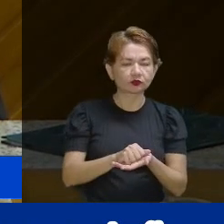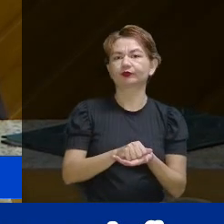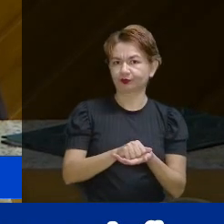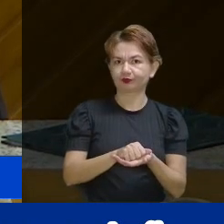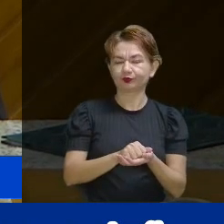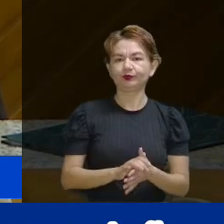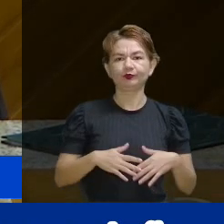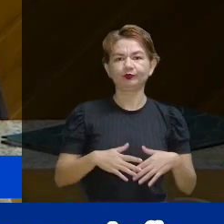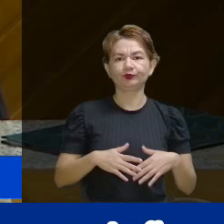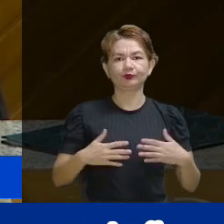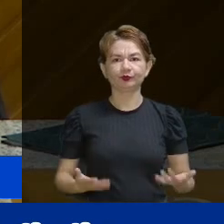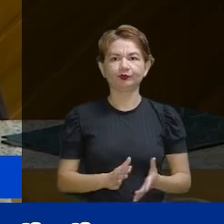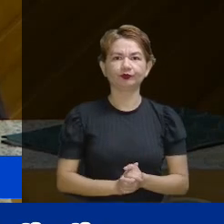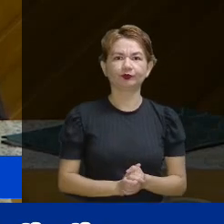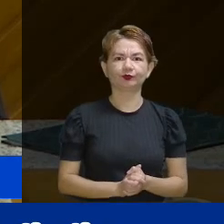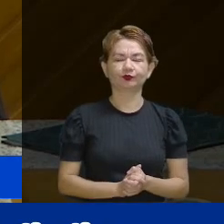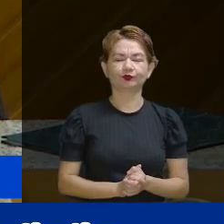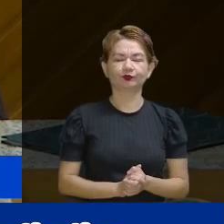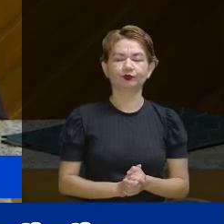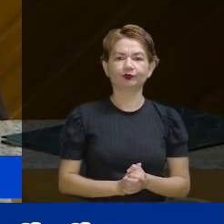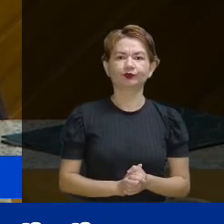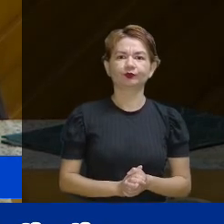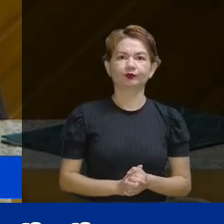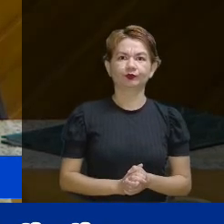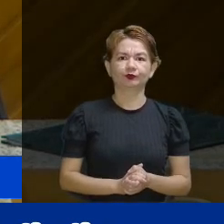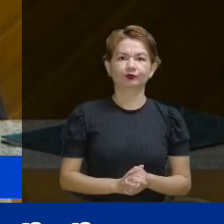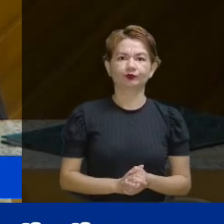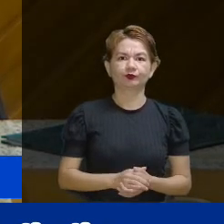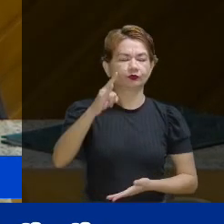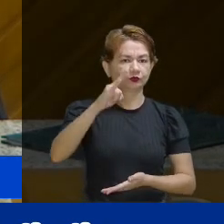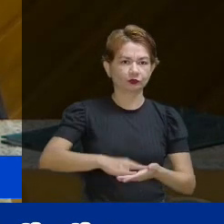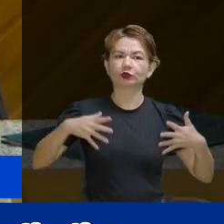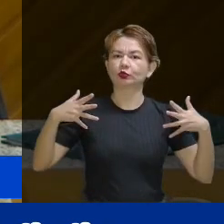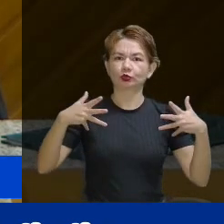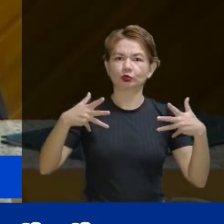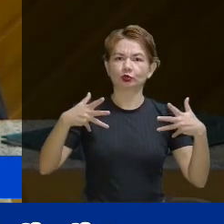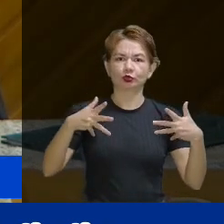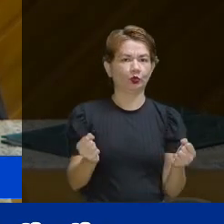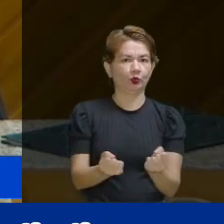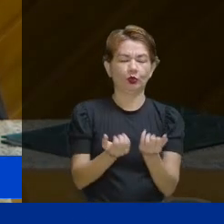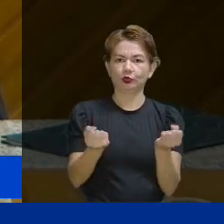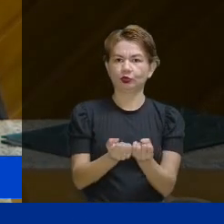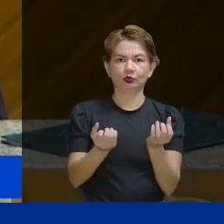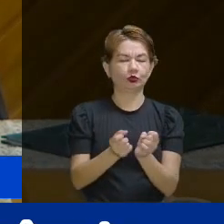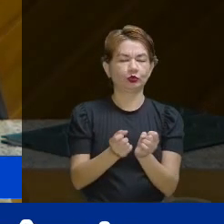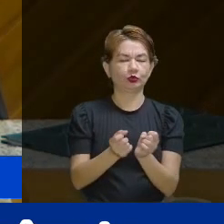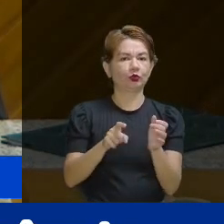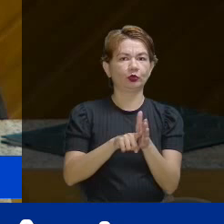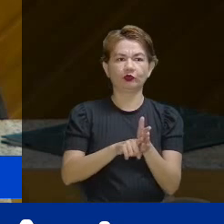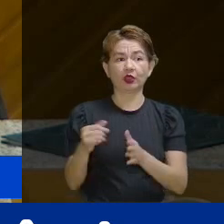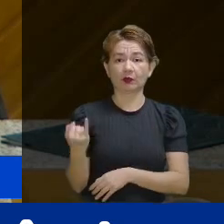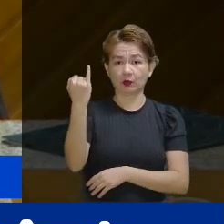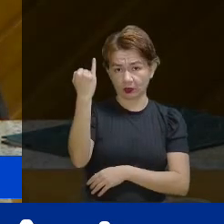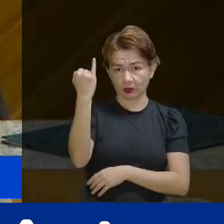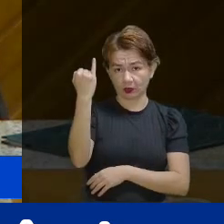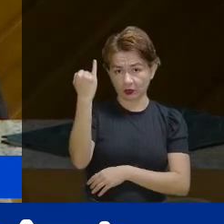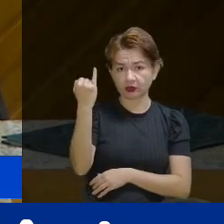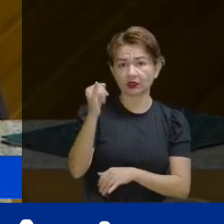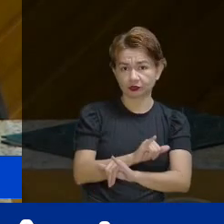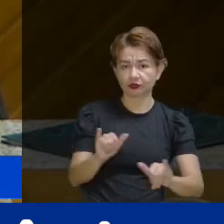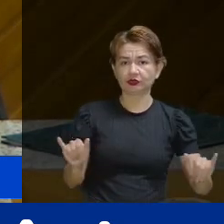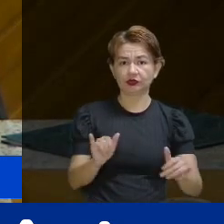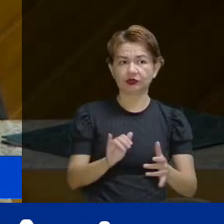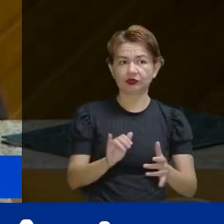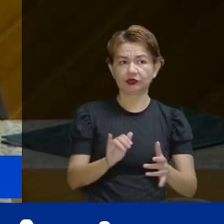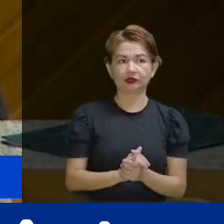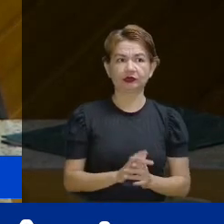nesse contexto, em relação à íntegra dos documentos produzidos no âmbito investigativo, é importante assentar que